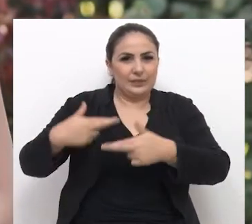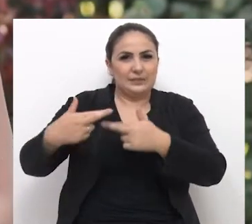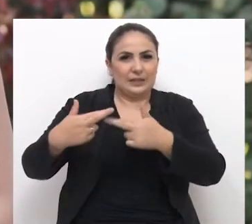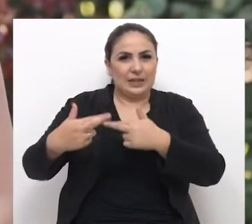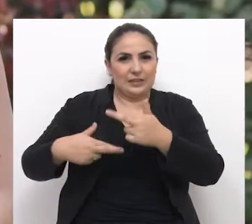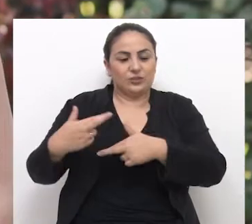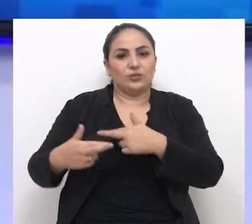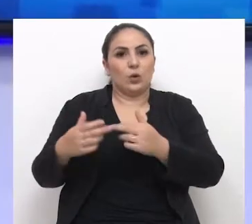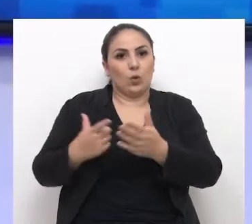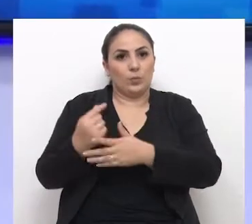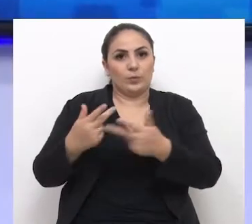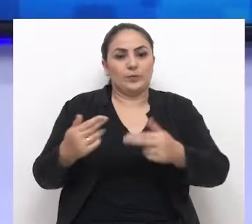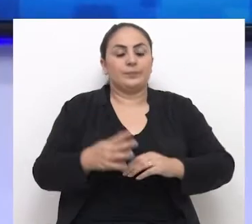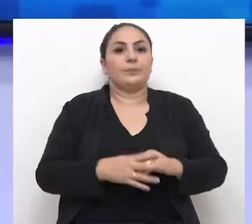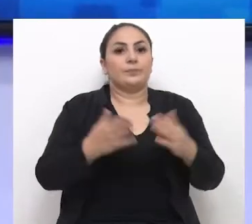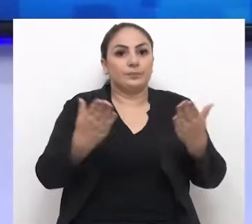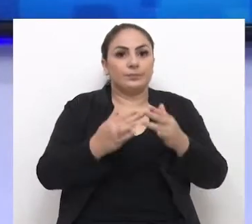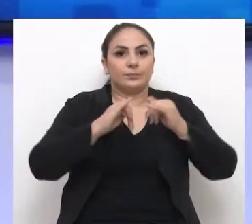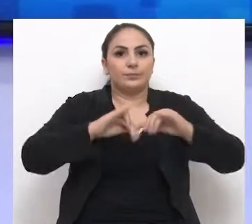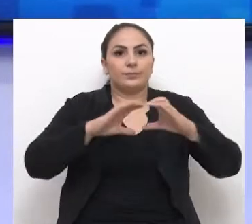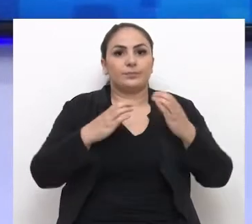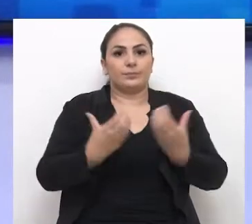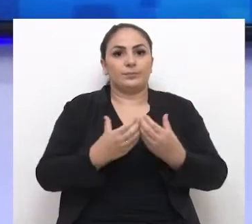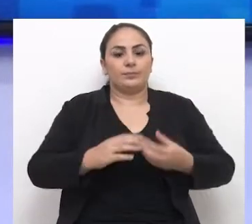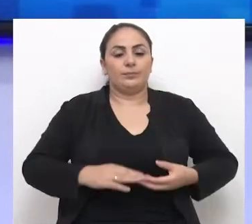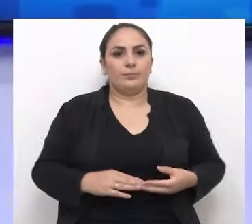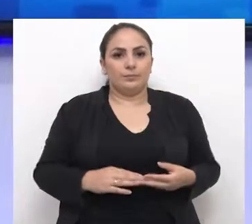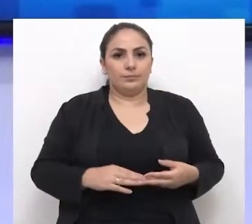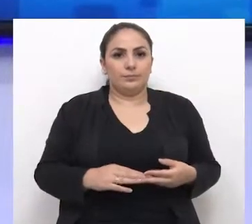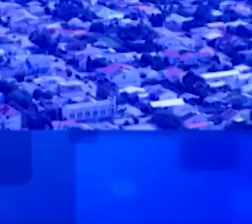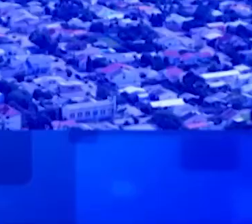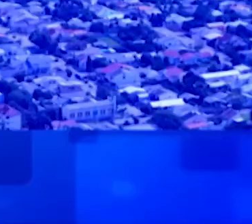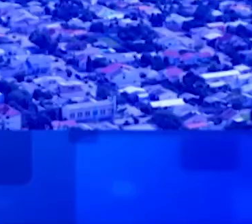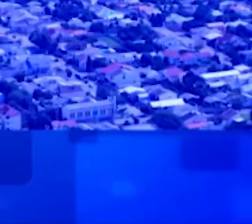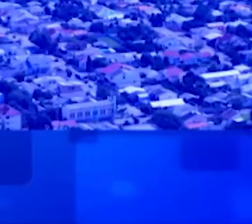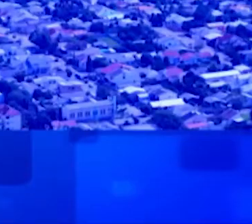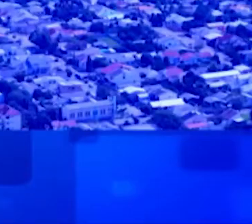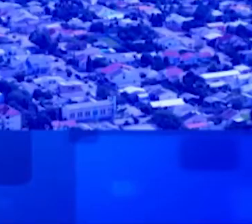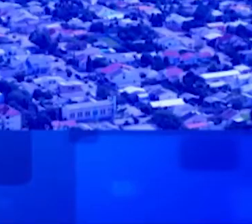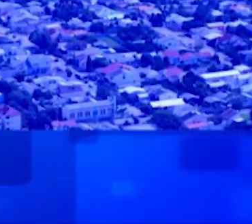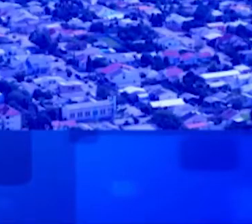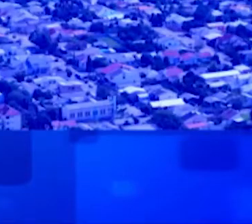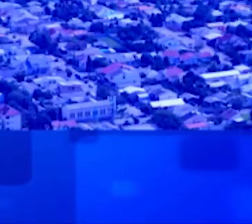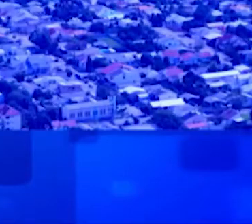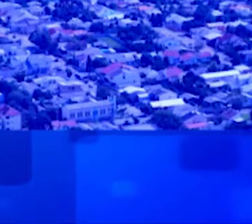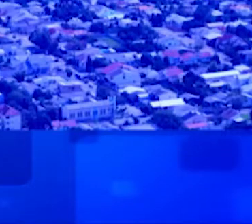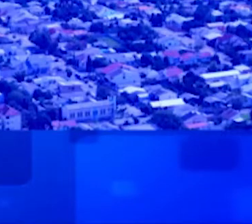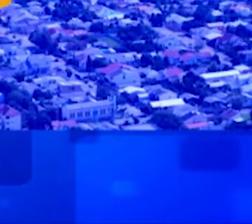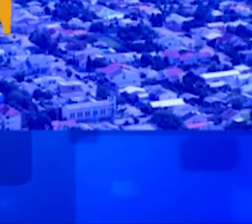compram resíduos. A partir de agora, no Jornal da Câmara.